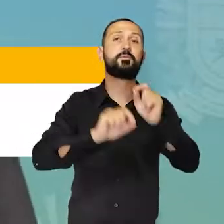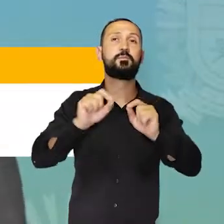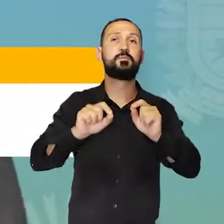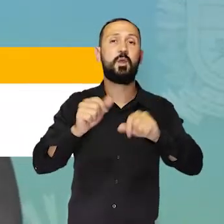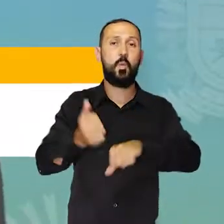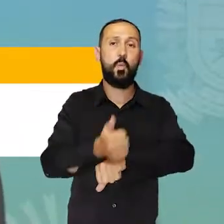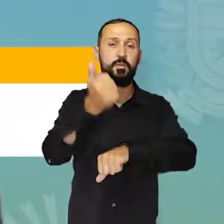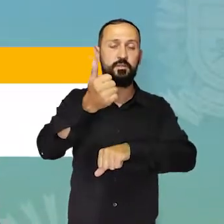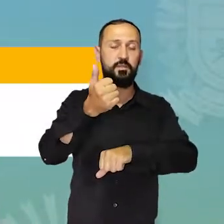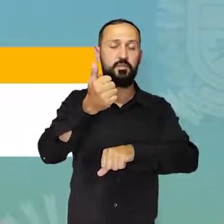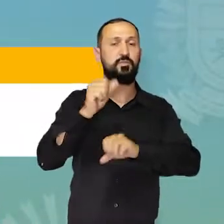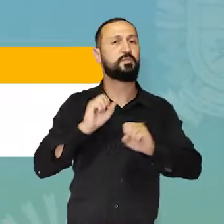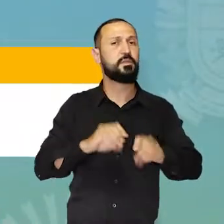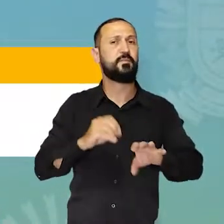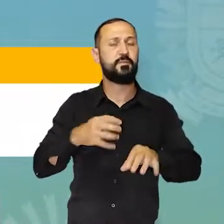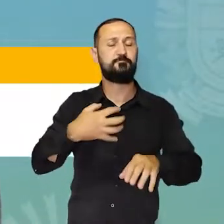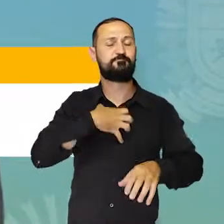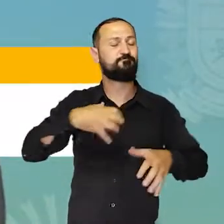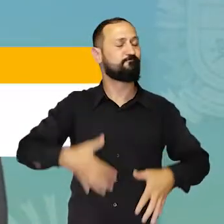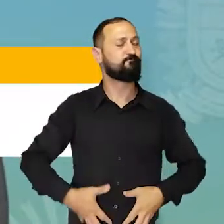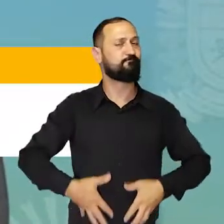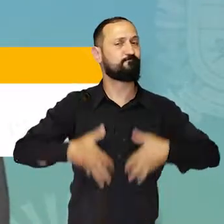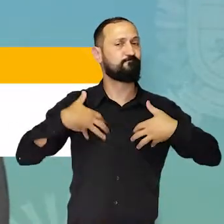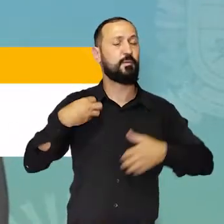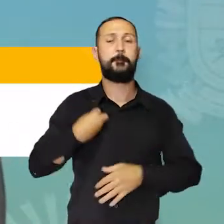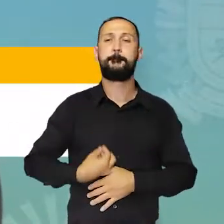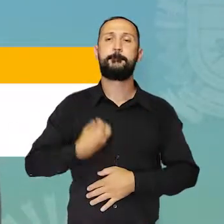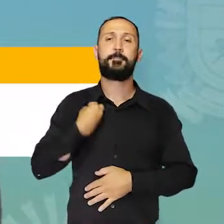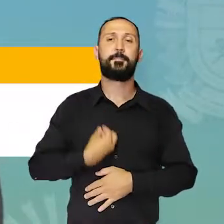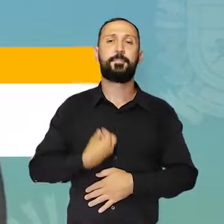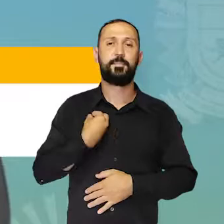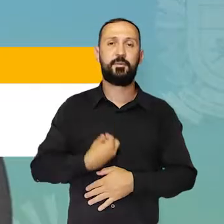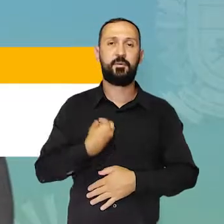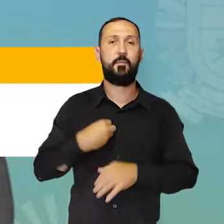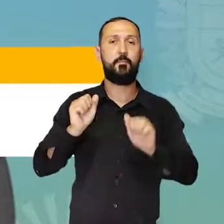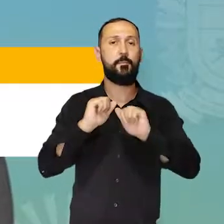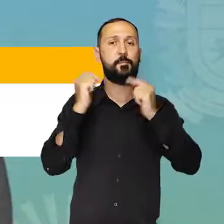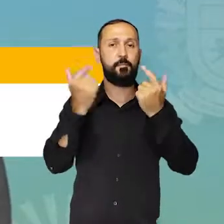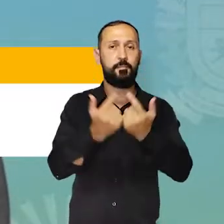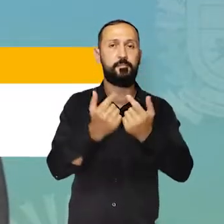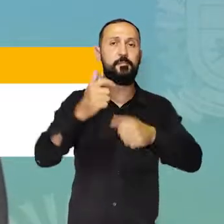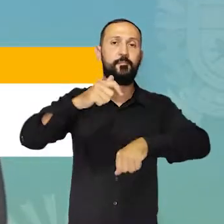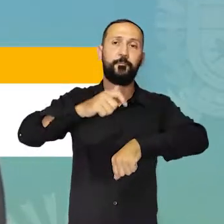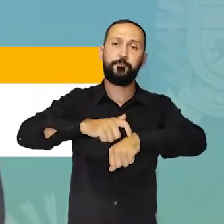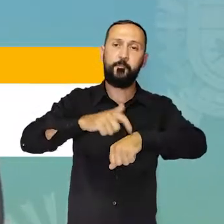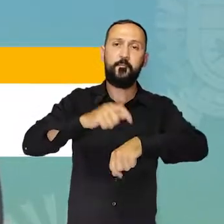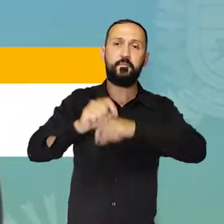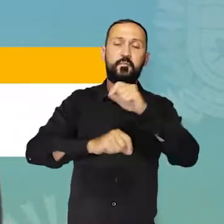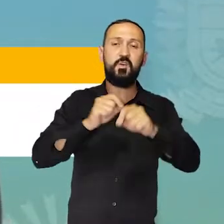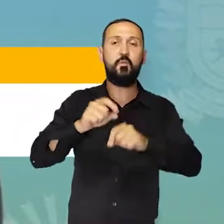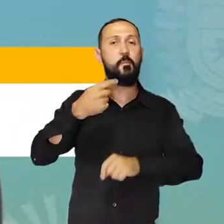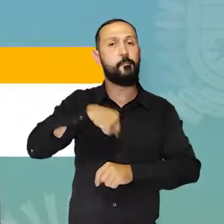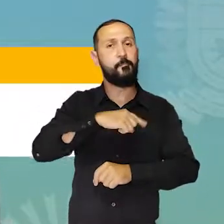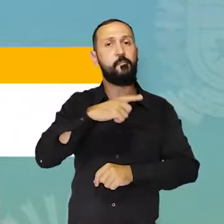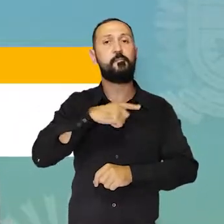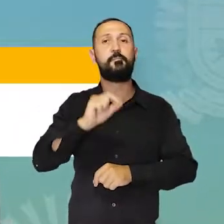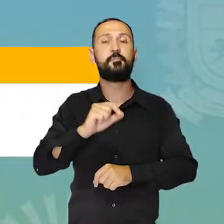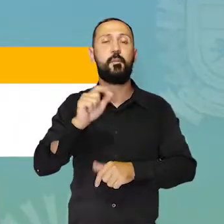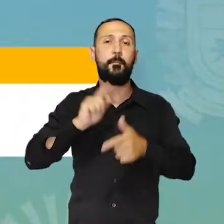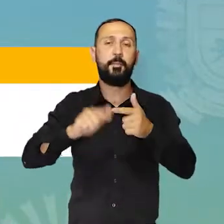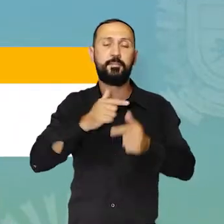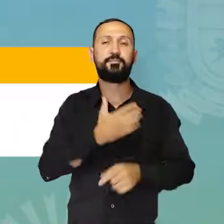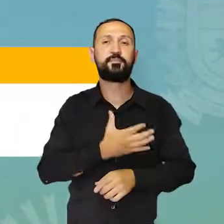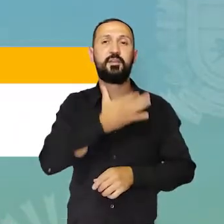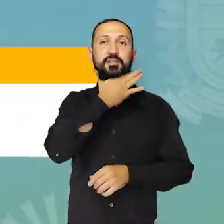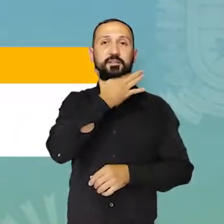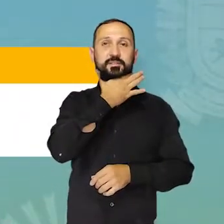Pioneiro na questão da qualidade da educação Eu Fico orgulhoso de fazer parte da Assembleia Legislativa neste momento em que